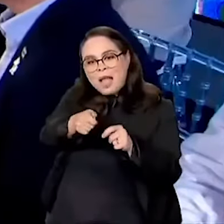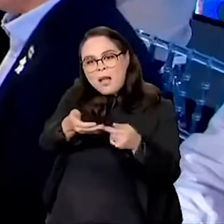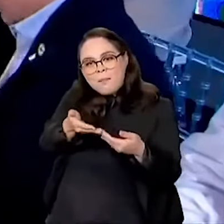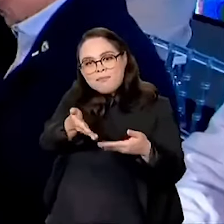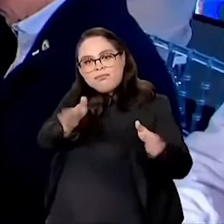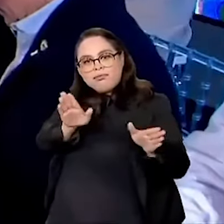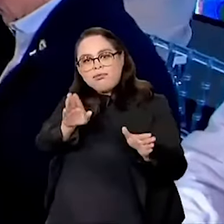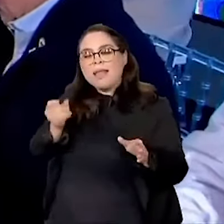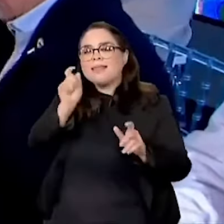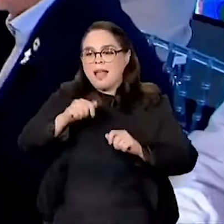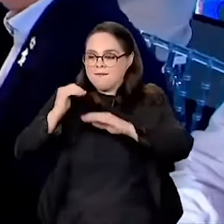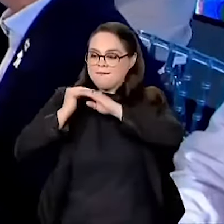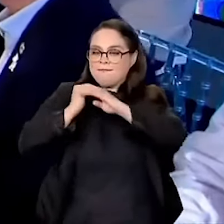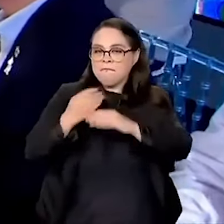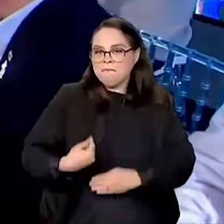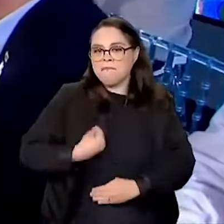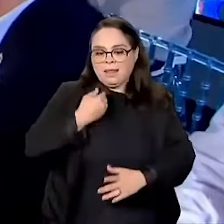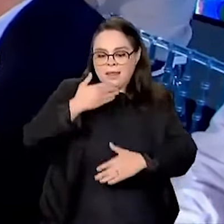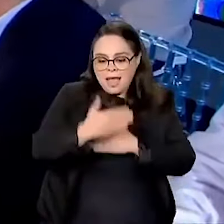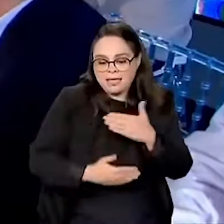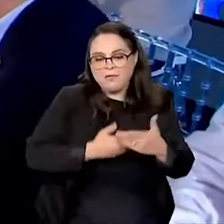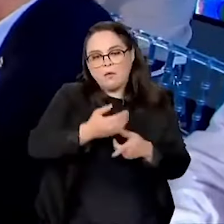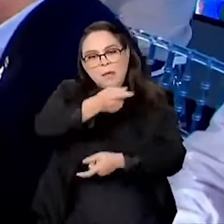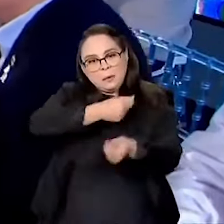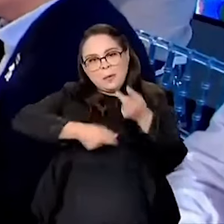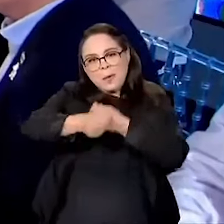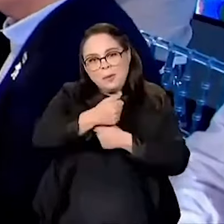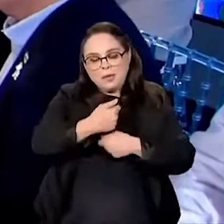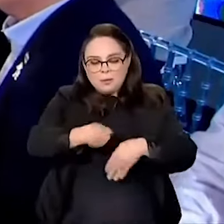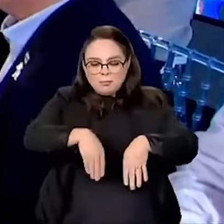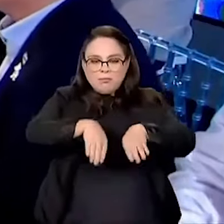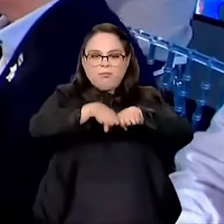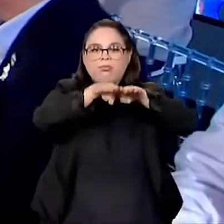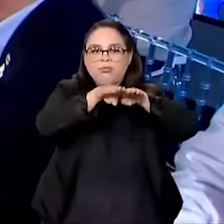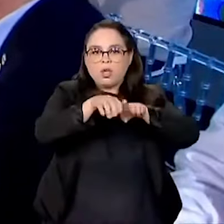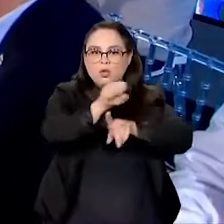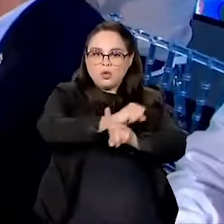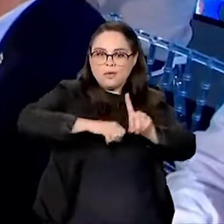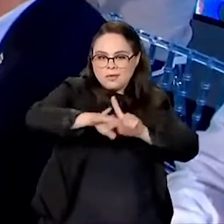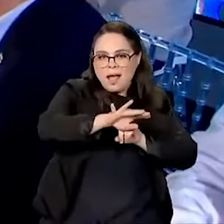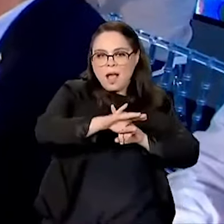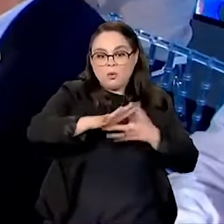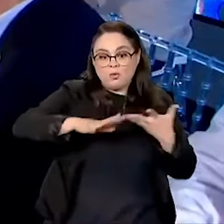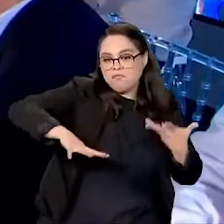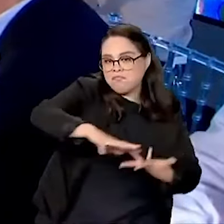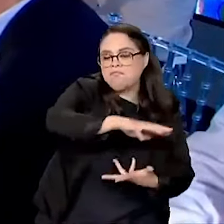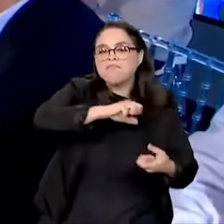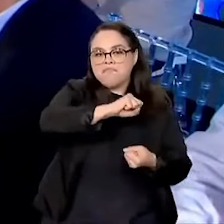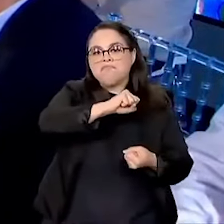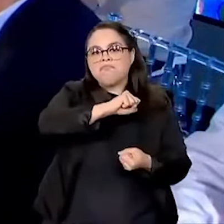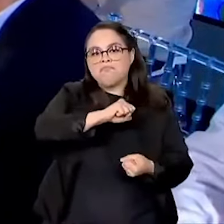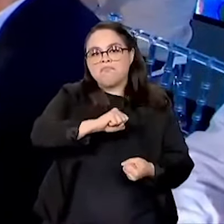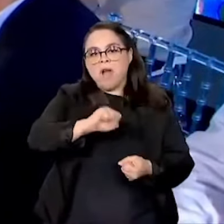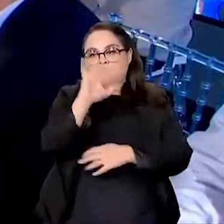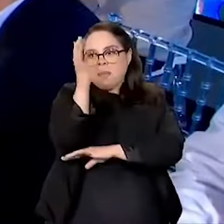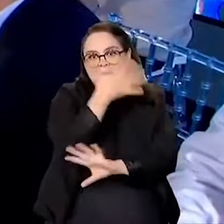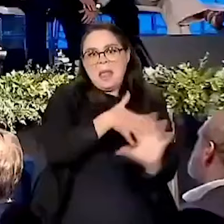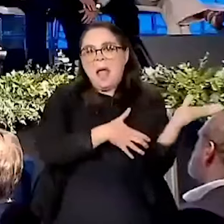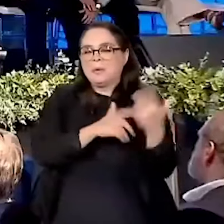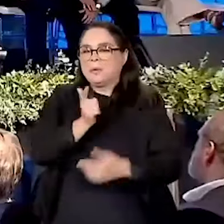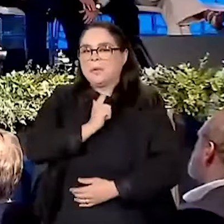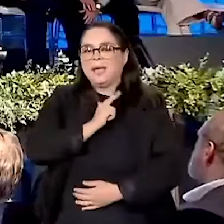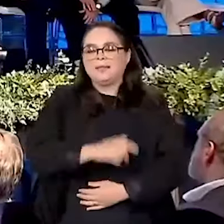para um novo padrão de desenvolvimento econômico com equidade social e sustentabilidade ambiental.